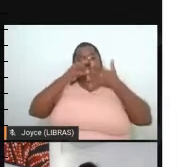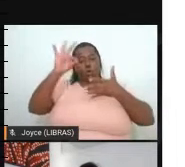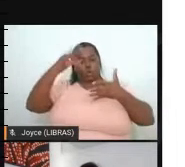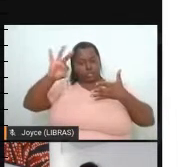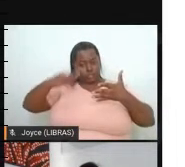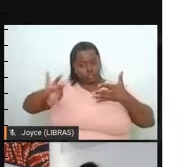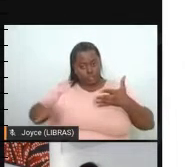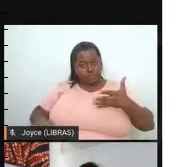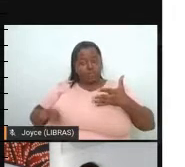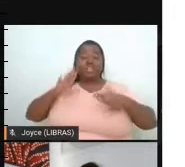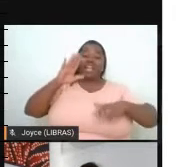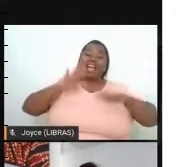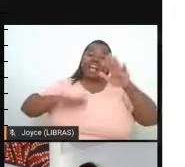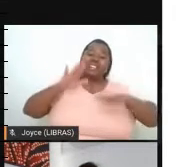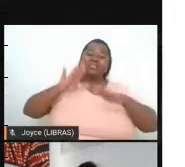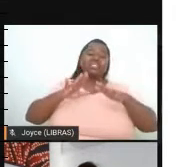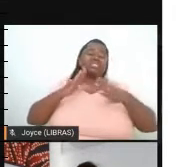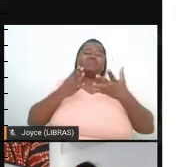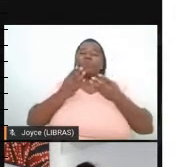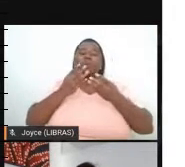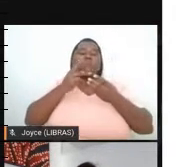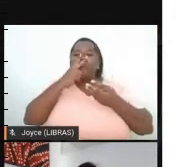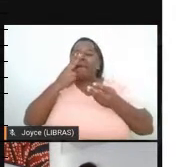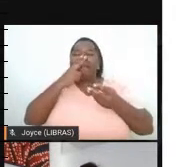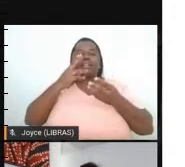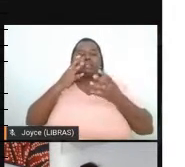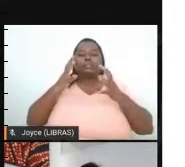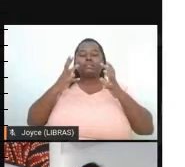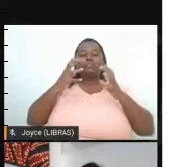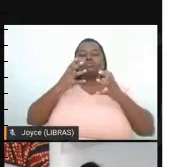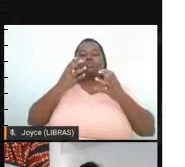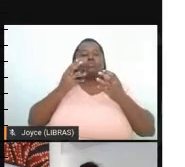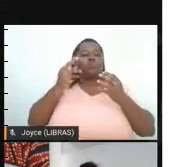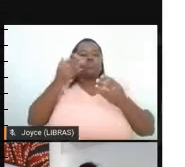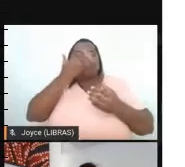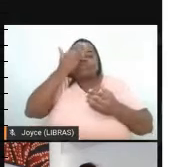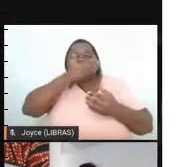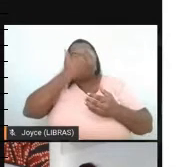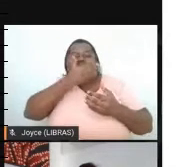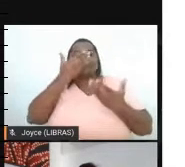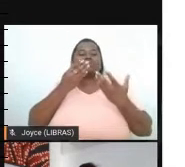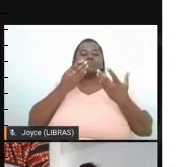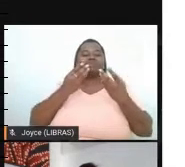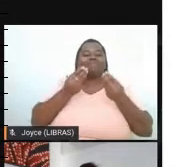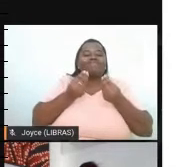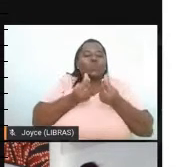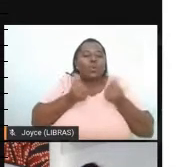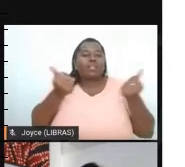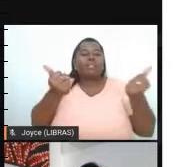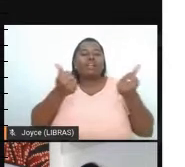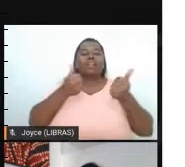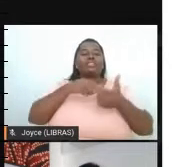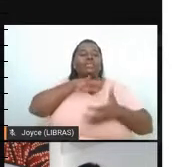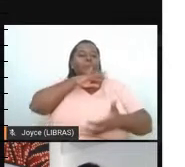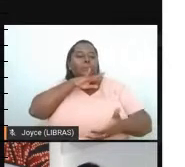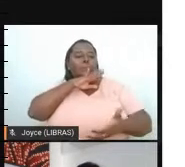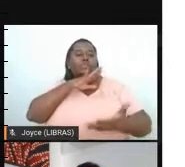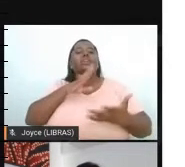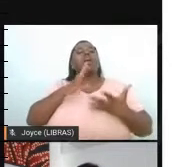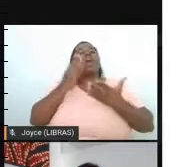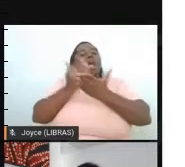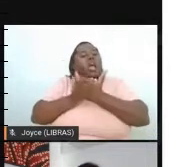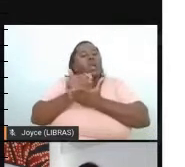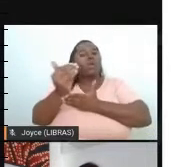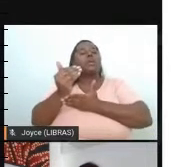vinha com uma qualidade ruim, a gente não conseguia corrigir, e começamos a tentar fazer isso de forma online, né,